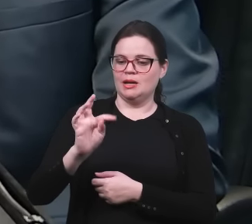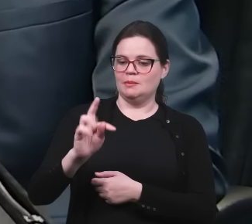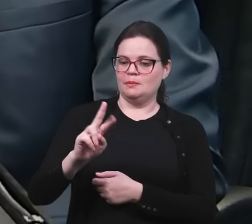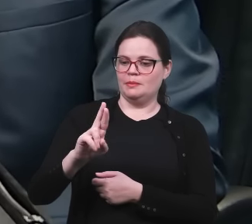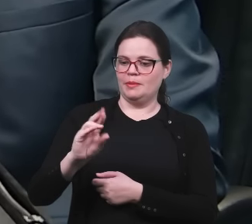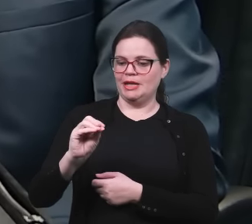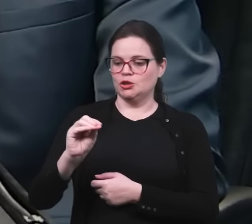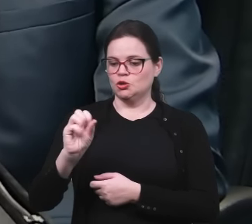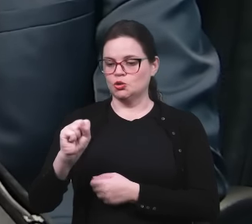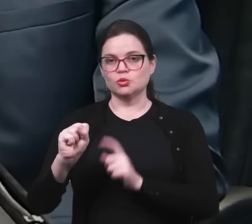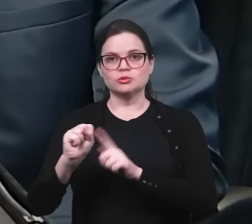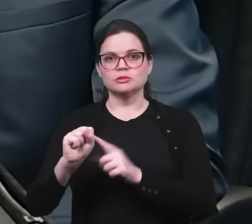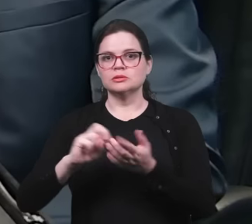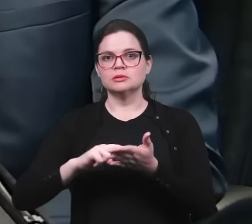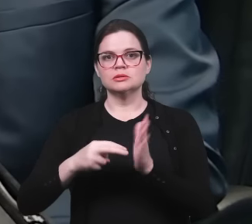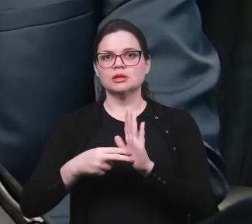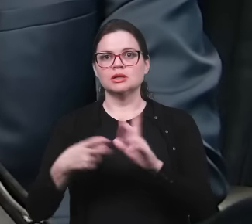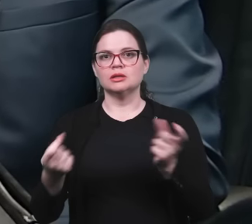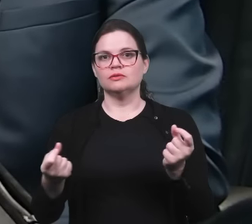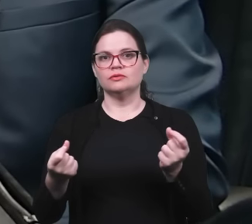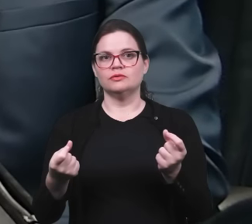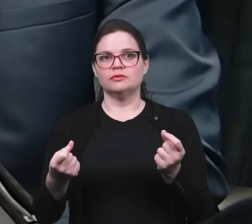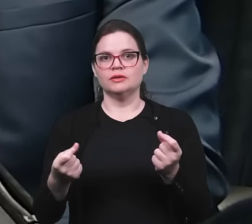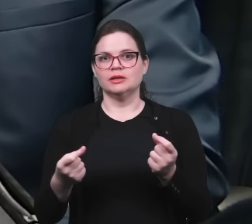dizer Petrus. Petrus é pedra.